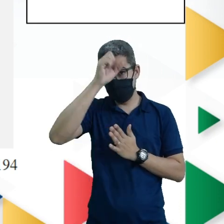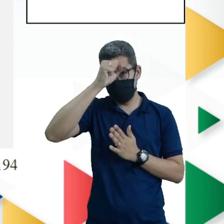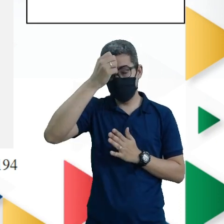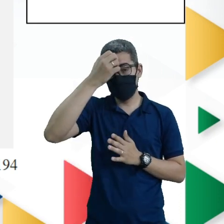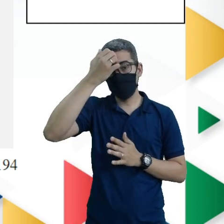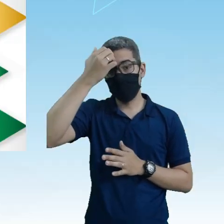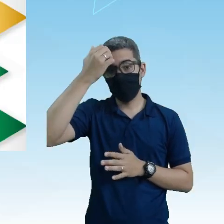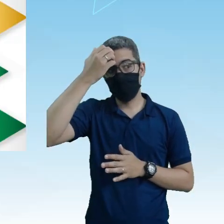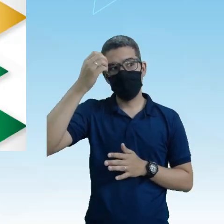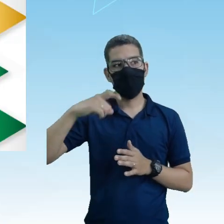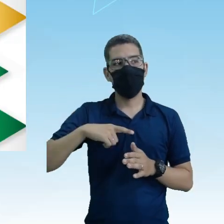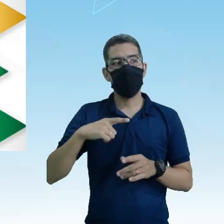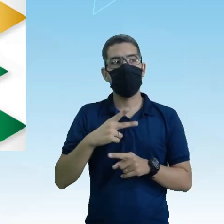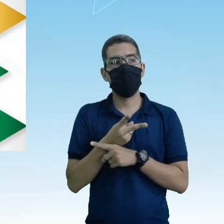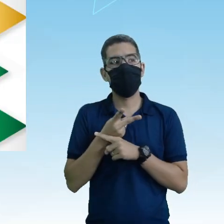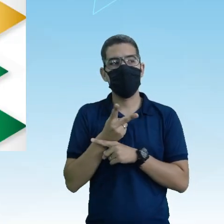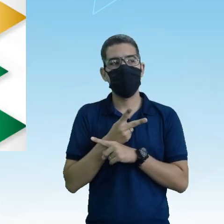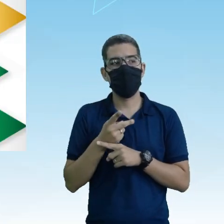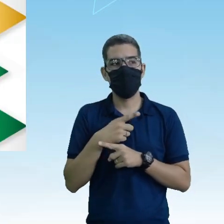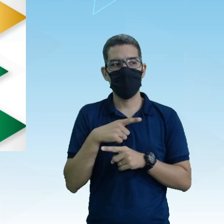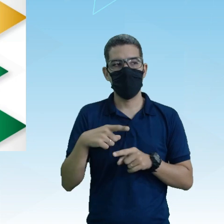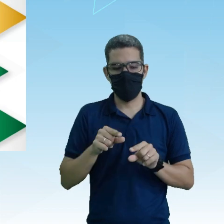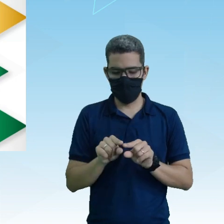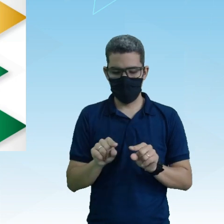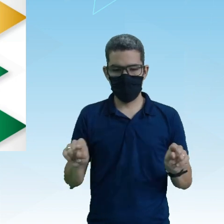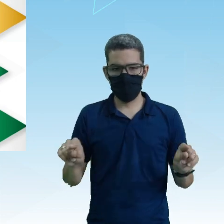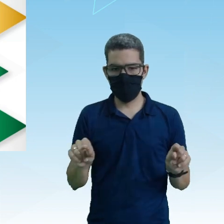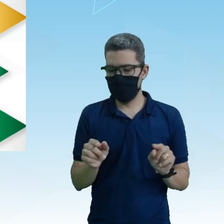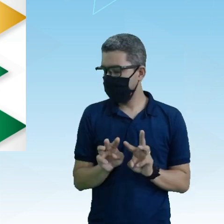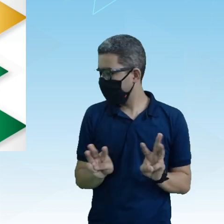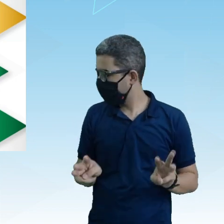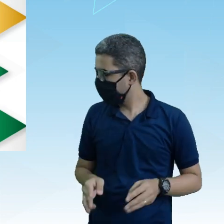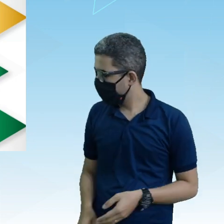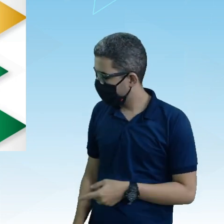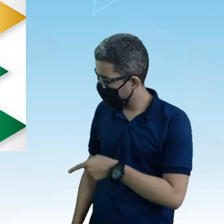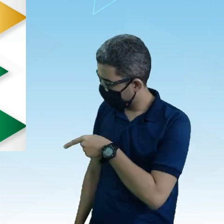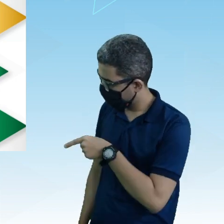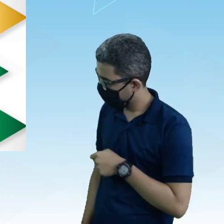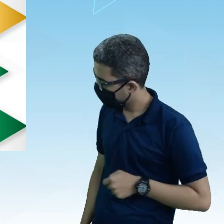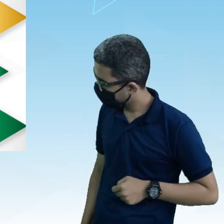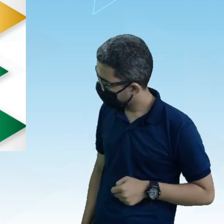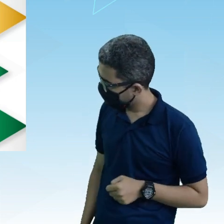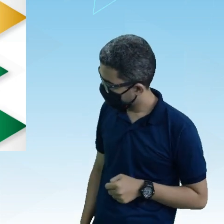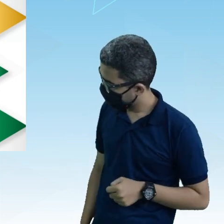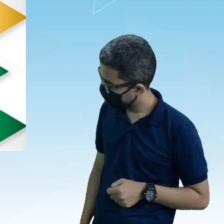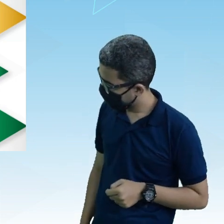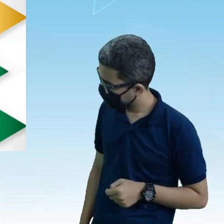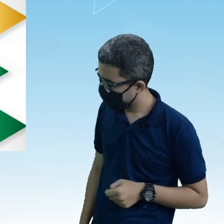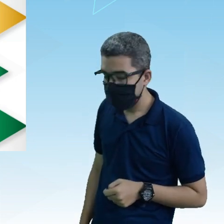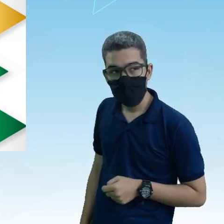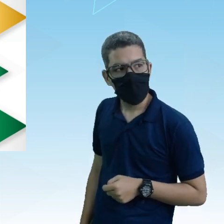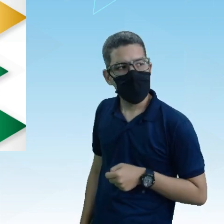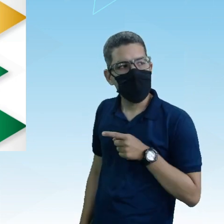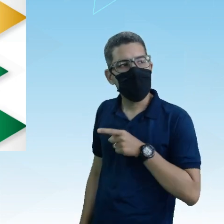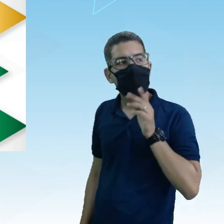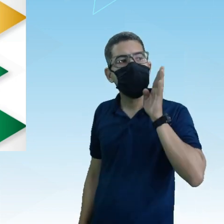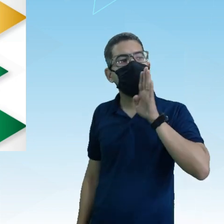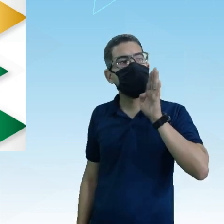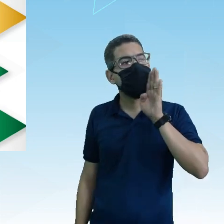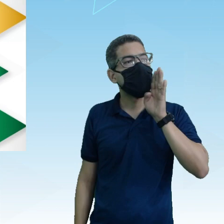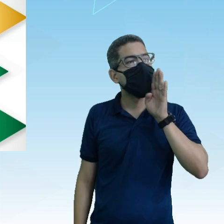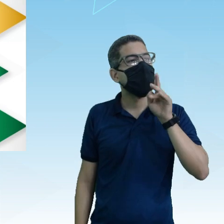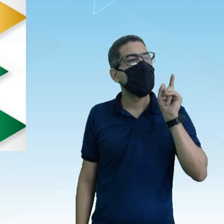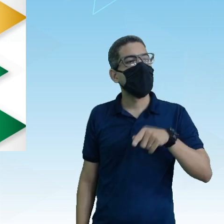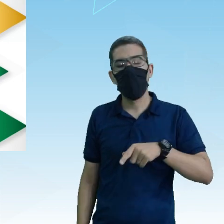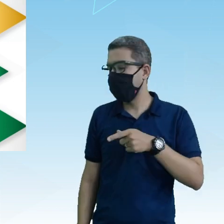Pesquisa aí sobre esse documento, tá? Que está em PDF na internet, que é um documento interessante, é um livro que foi para